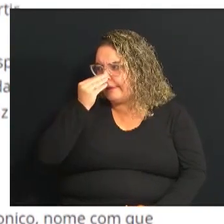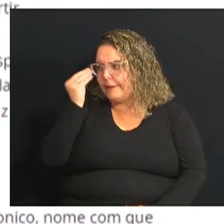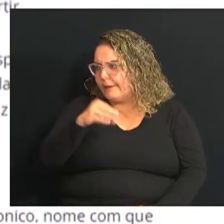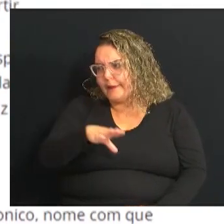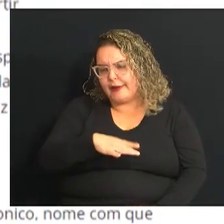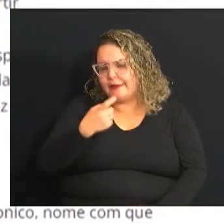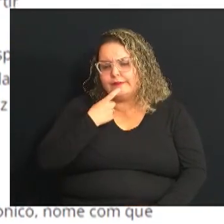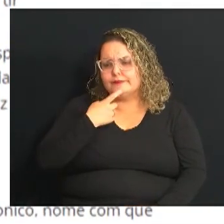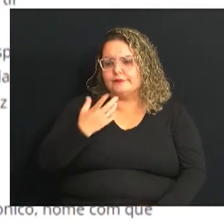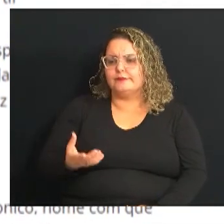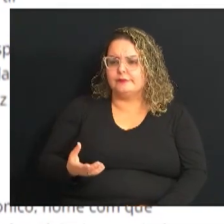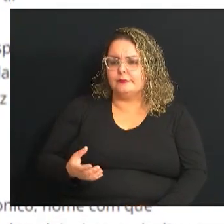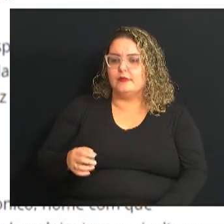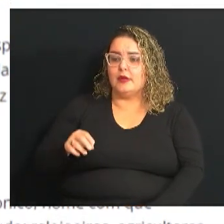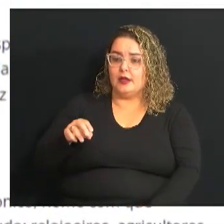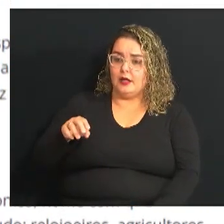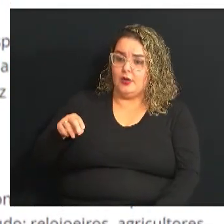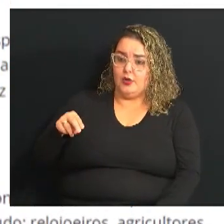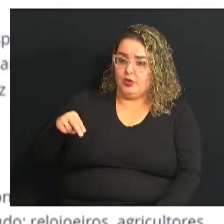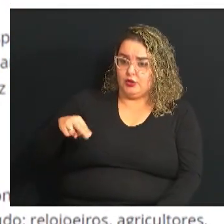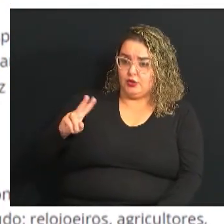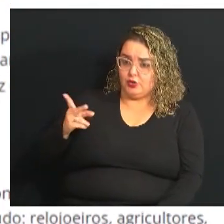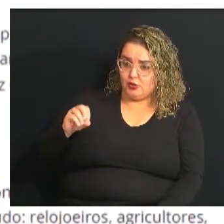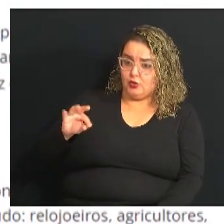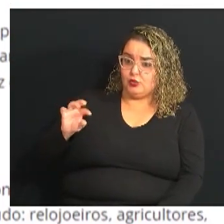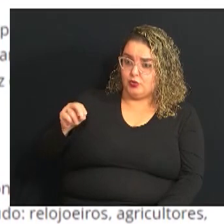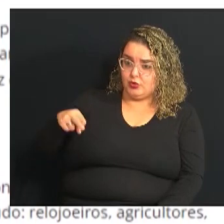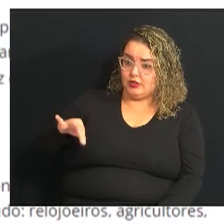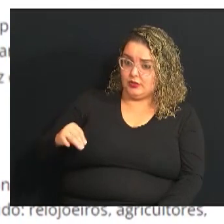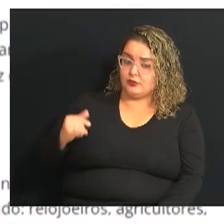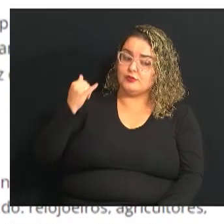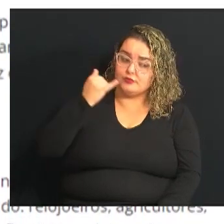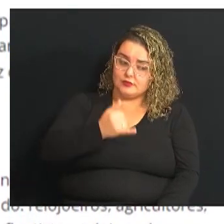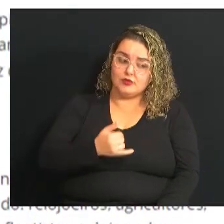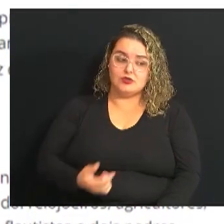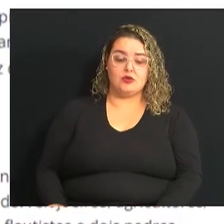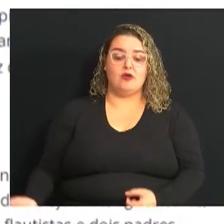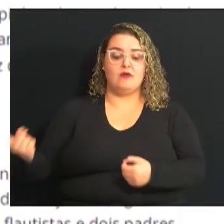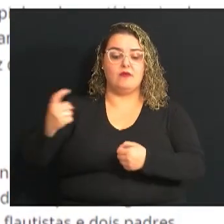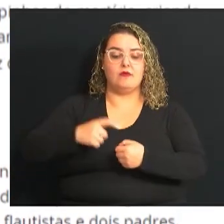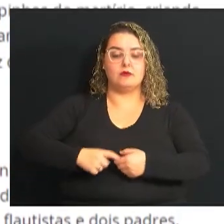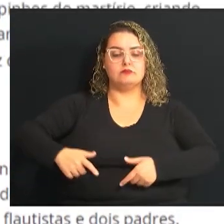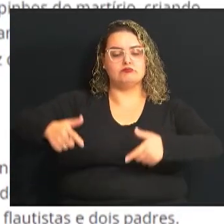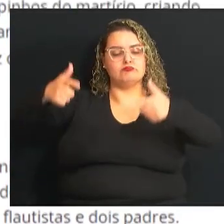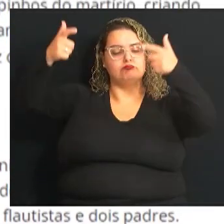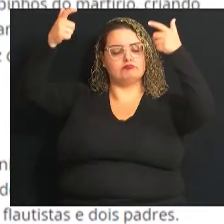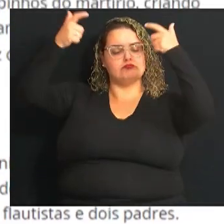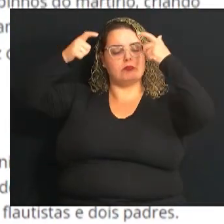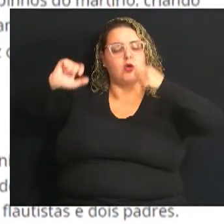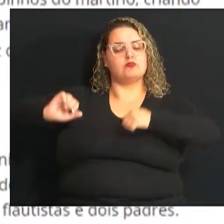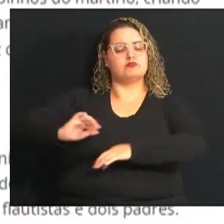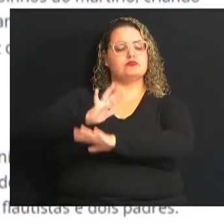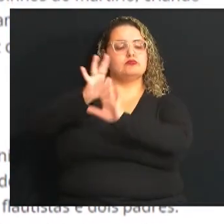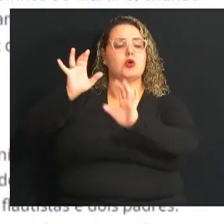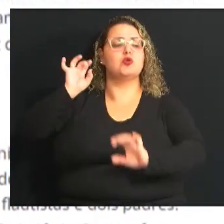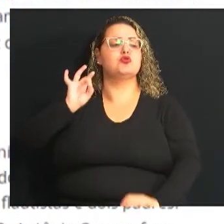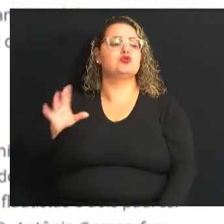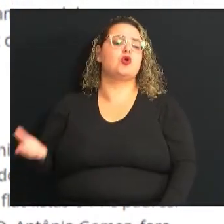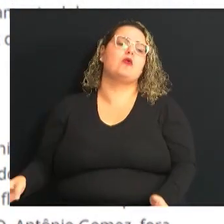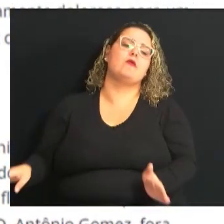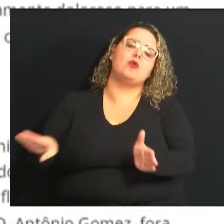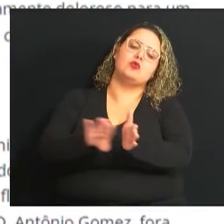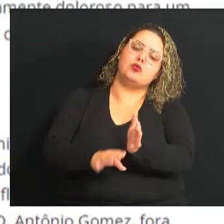2 imagens, né? Mas de qualquer forma se percebe bem essa afrodescendência. O Carlos Gomes, a certidão